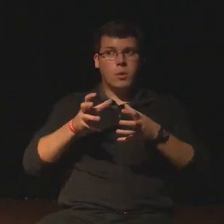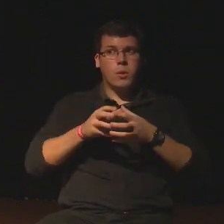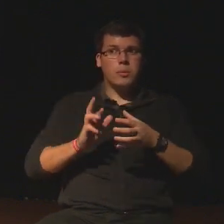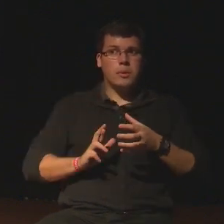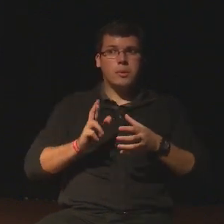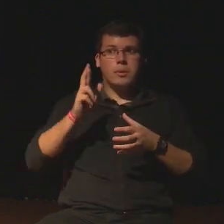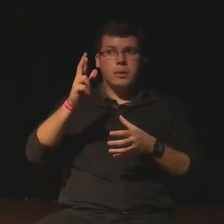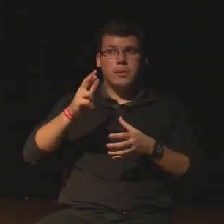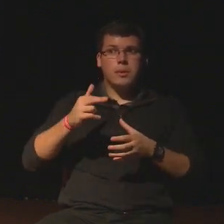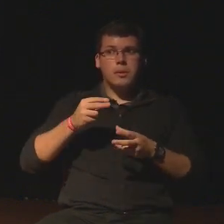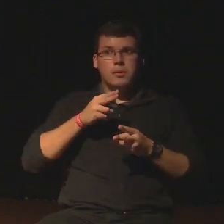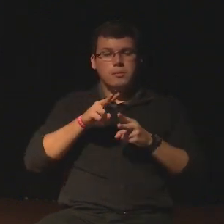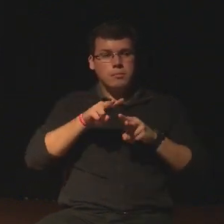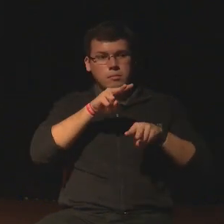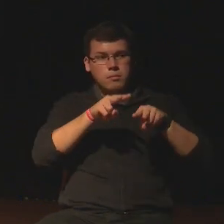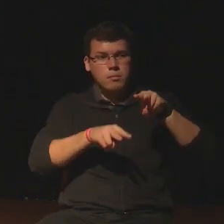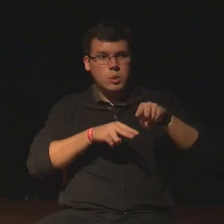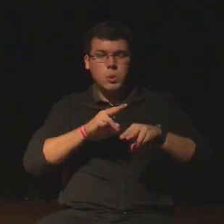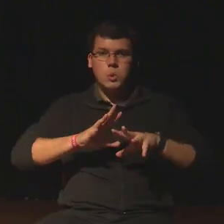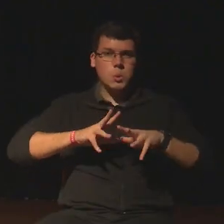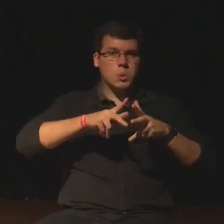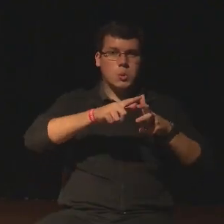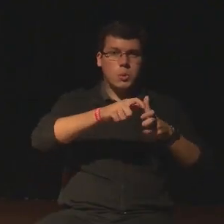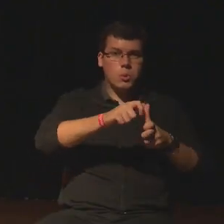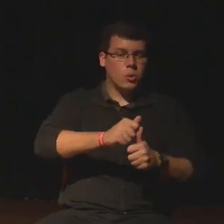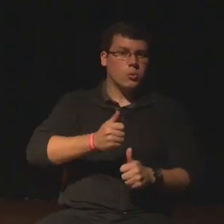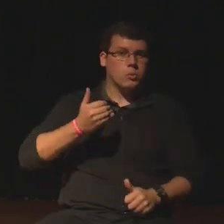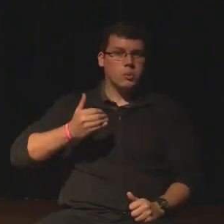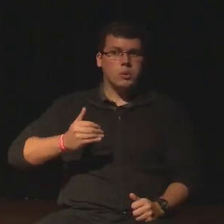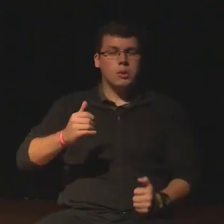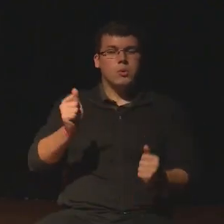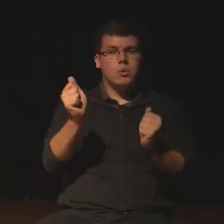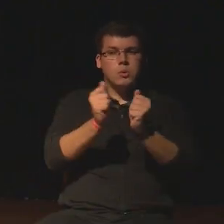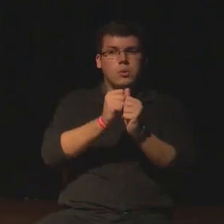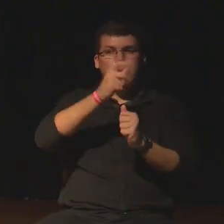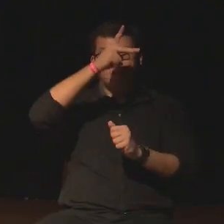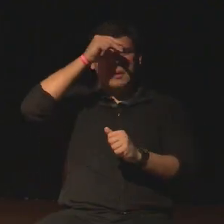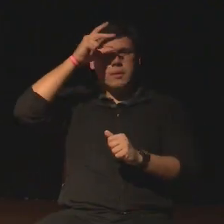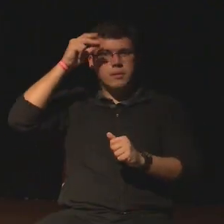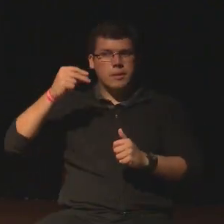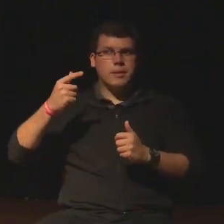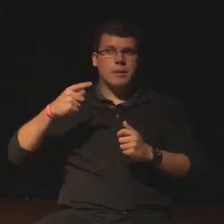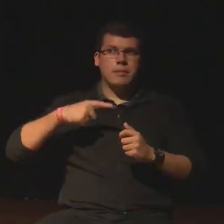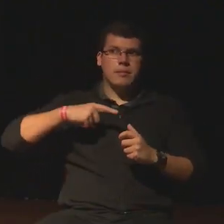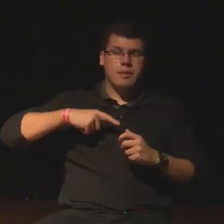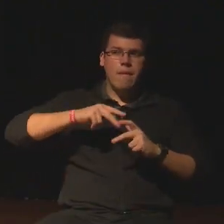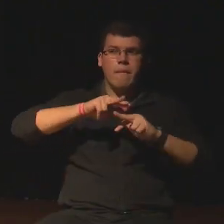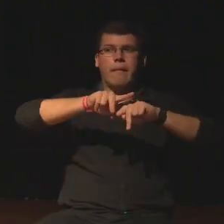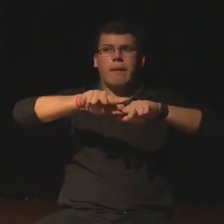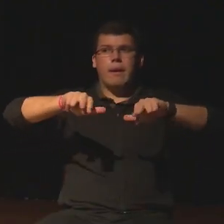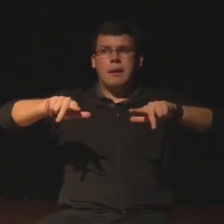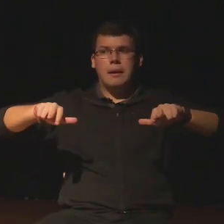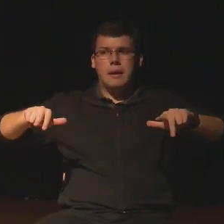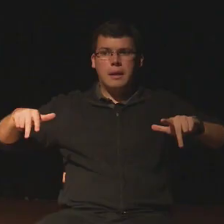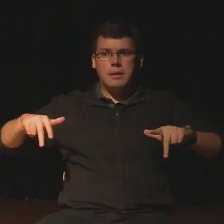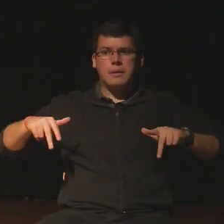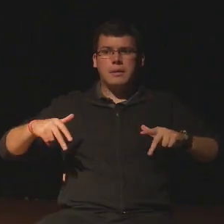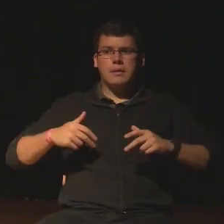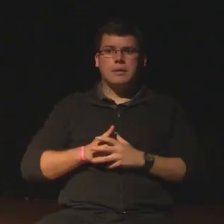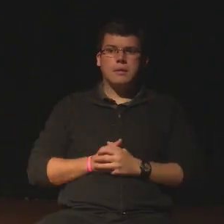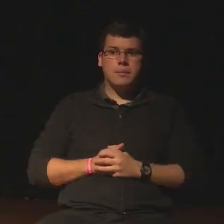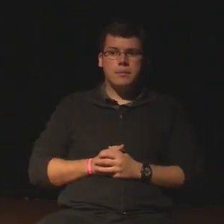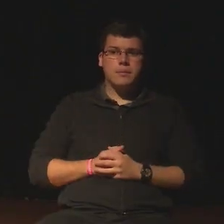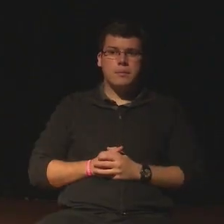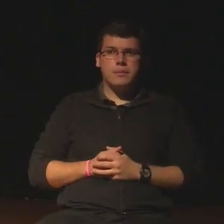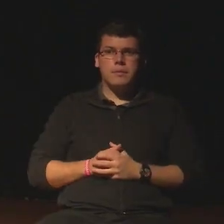prefeitura, fazendo o meio de campo entre os muitos atores envolvidos. Então, a gente vai passar um pouquinho